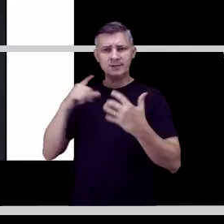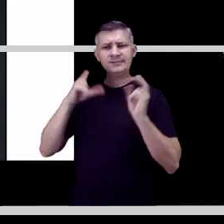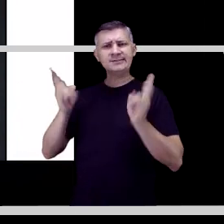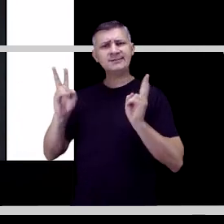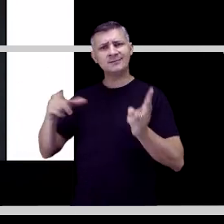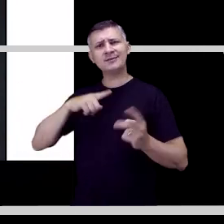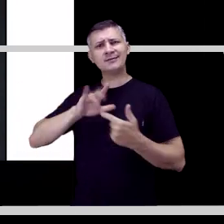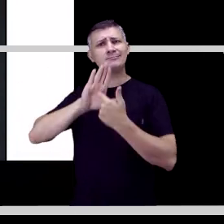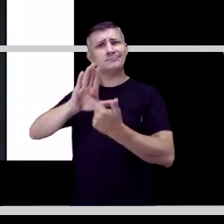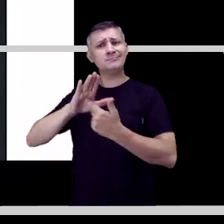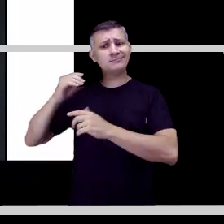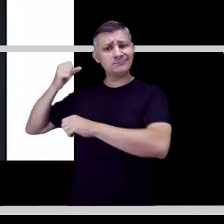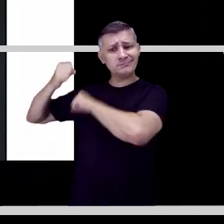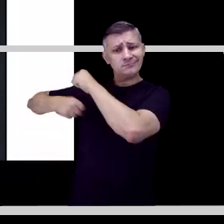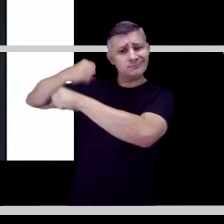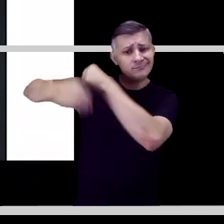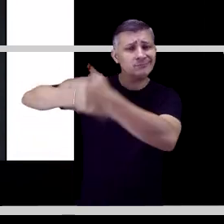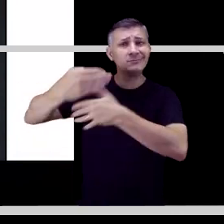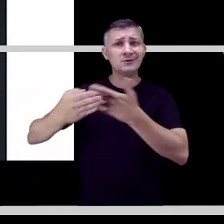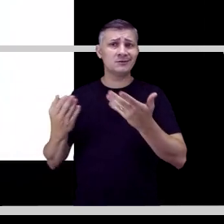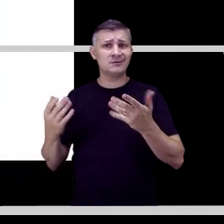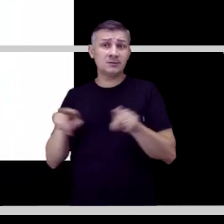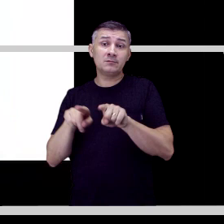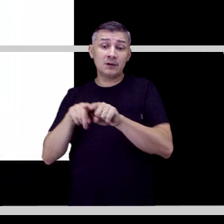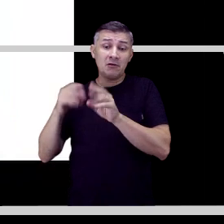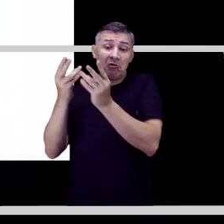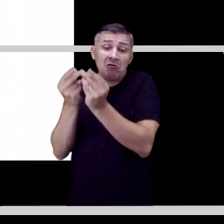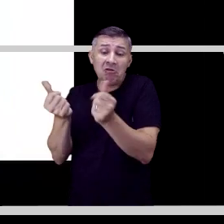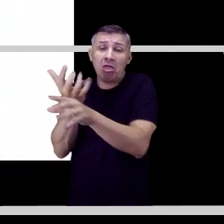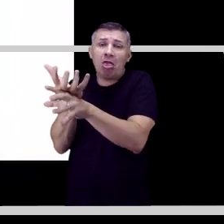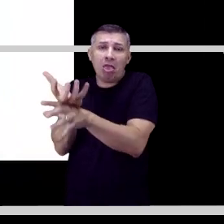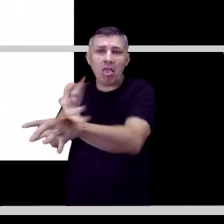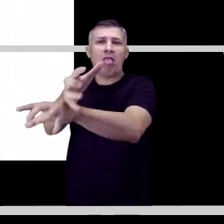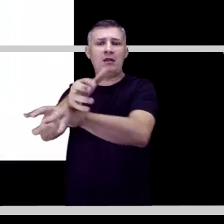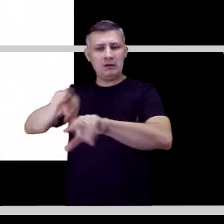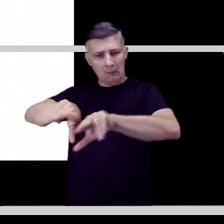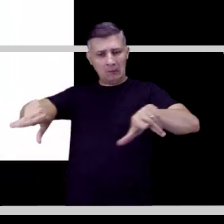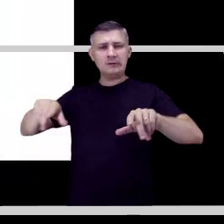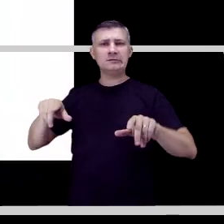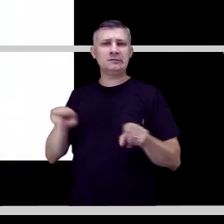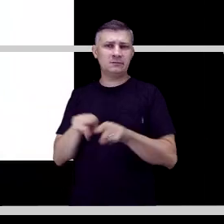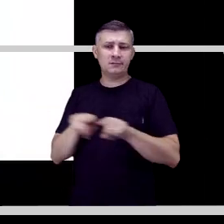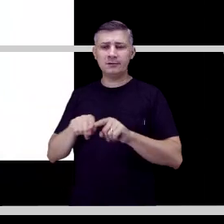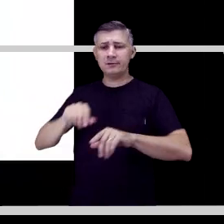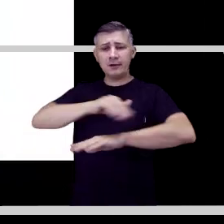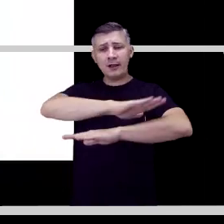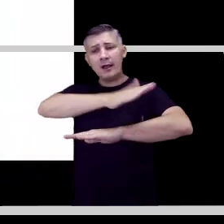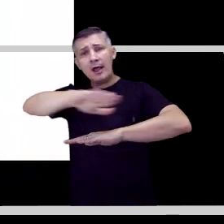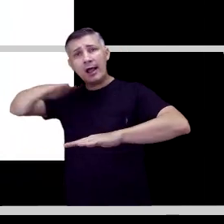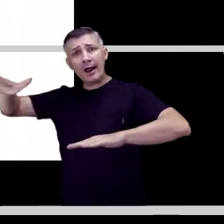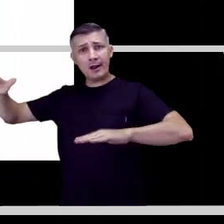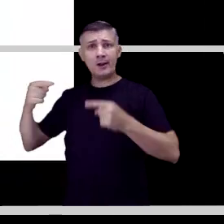que, né, nas imagens dele as cores, as texturas aparecem de uma forma muito vibrante e sempre com uma presença da passagem do